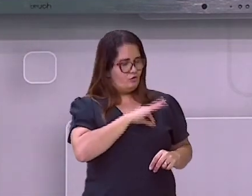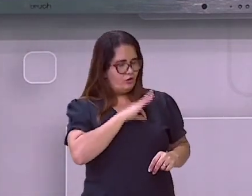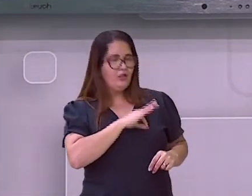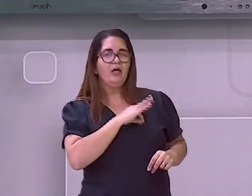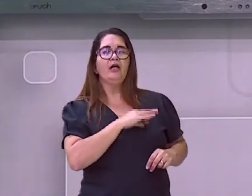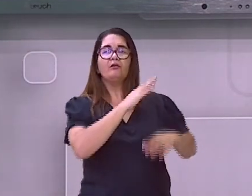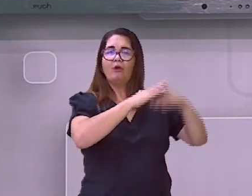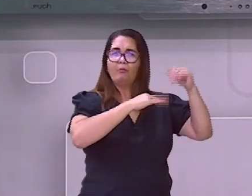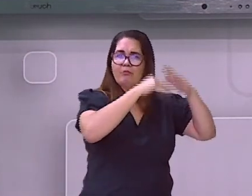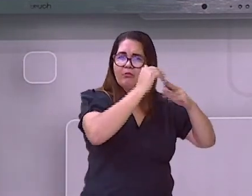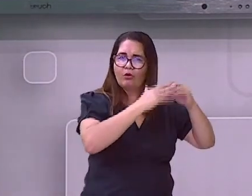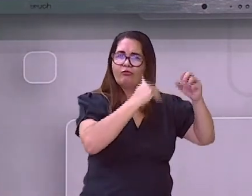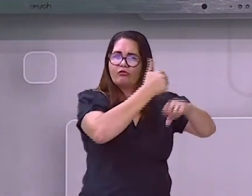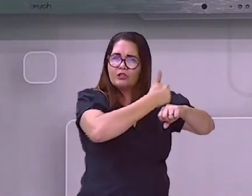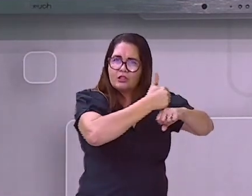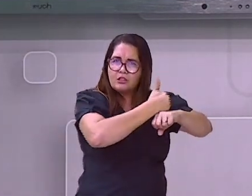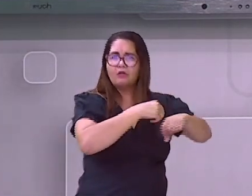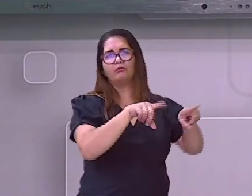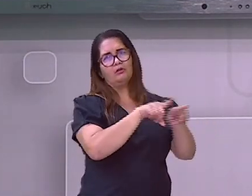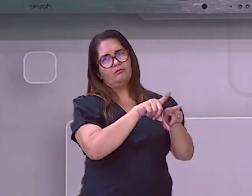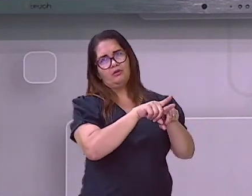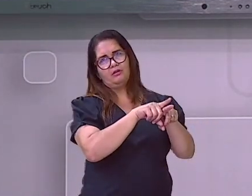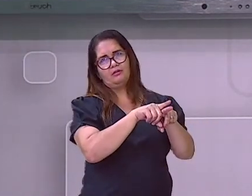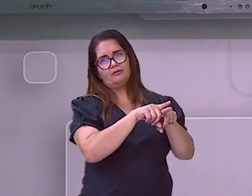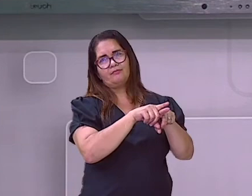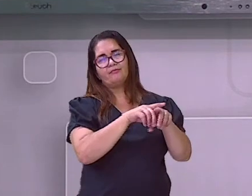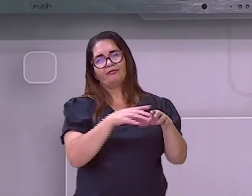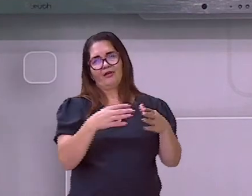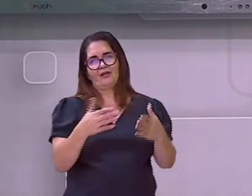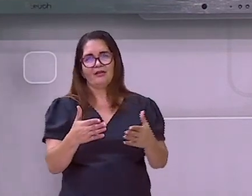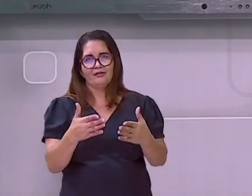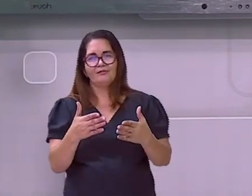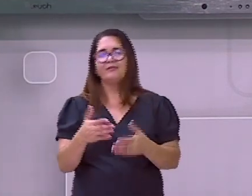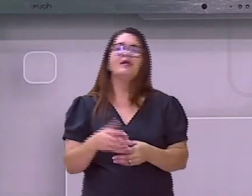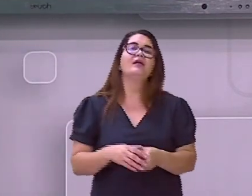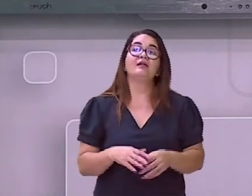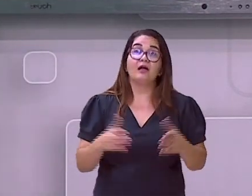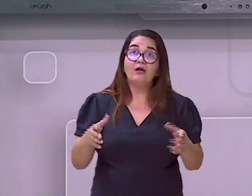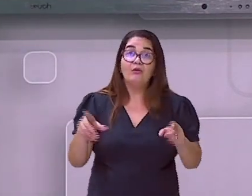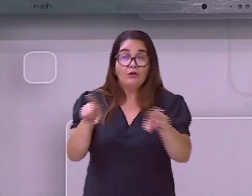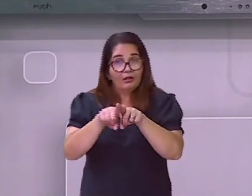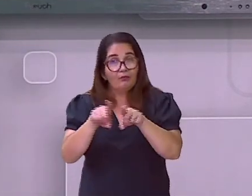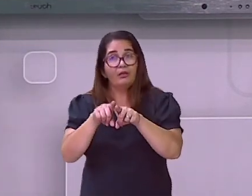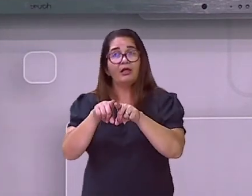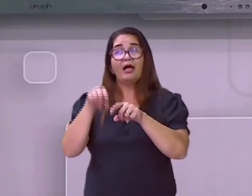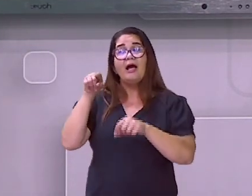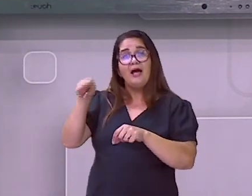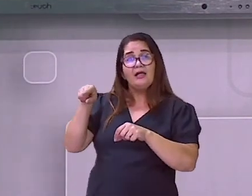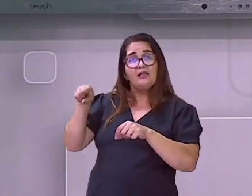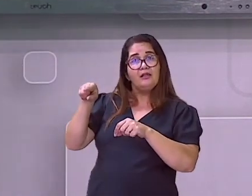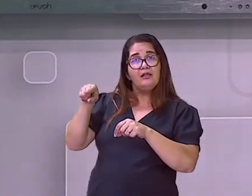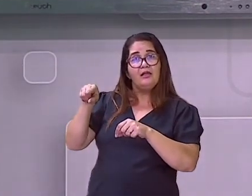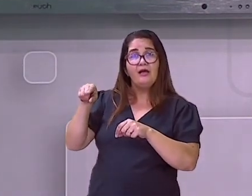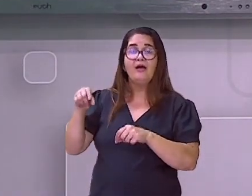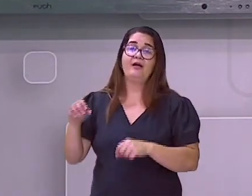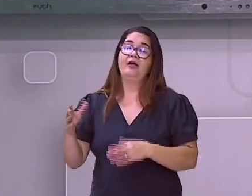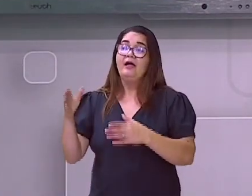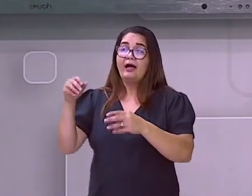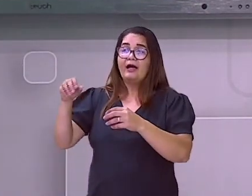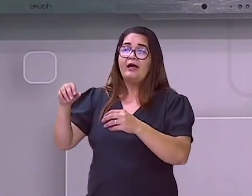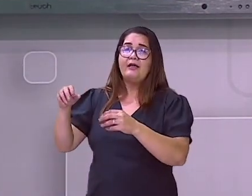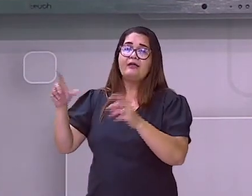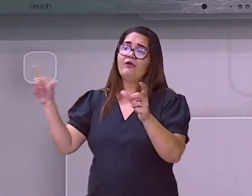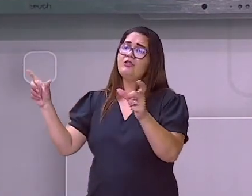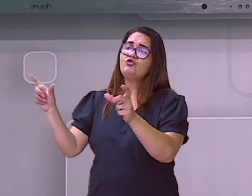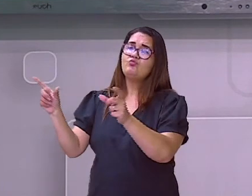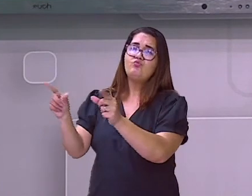não tem trazido tanto o resultado esperado, vamos colocar assim. A Itália é o país que tem a